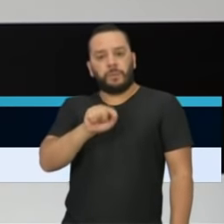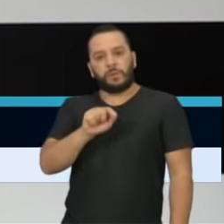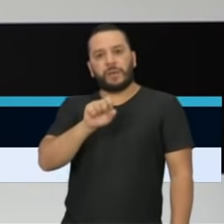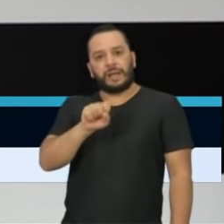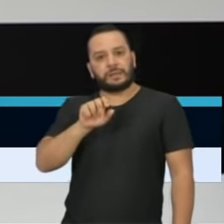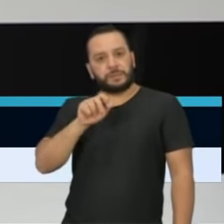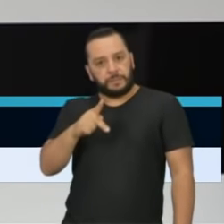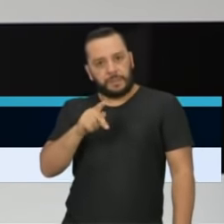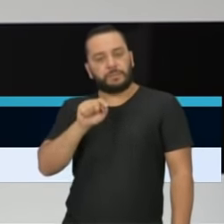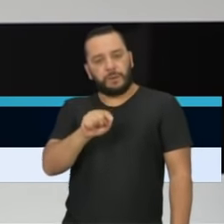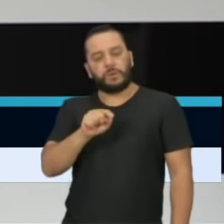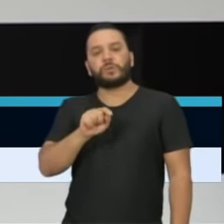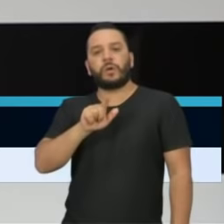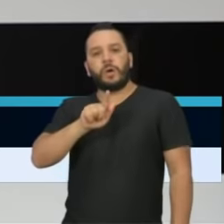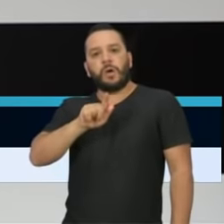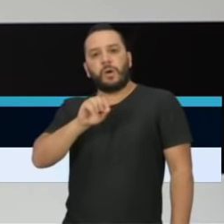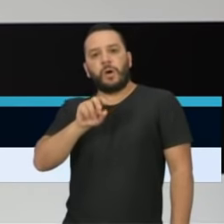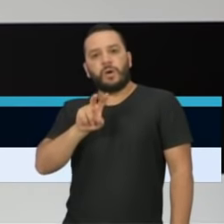www.delegaciaeletronica.policiacivil.sp.gov.br.